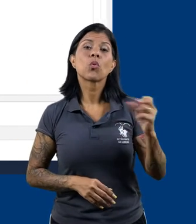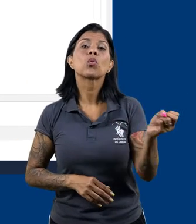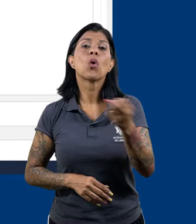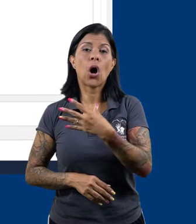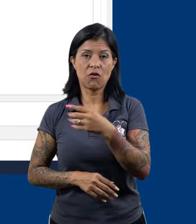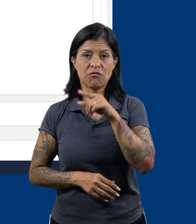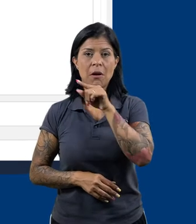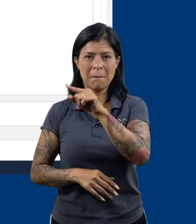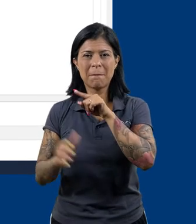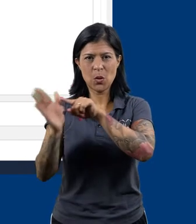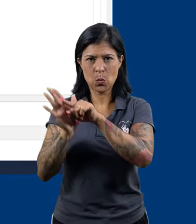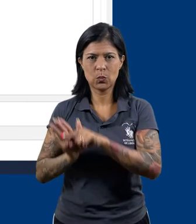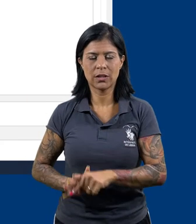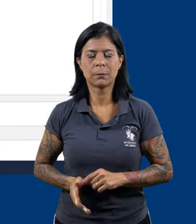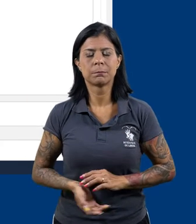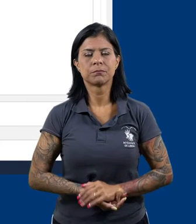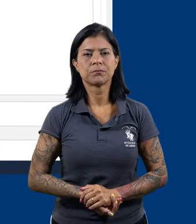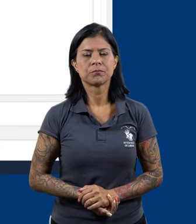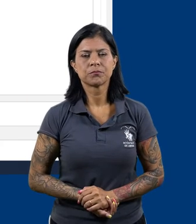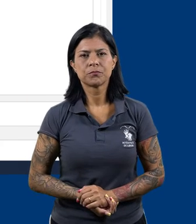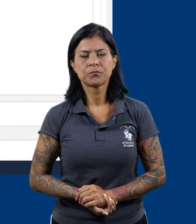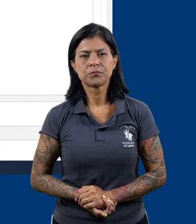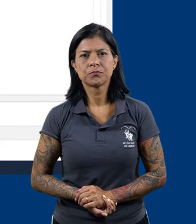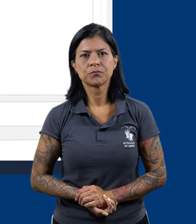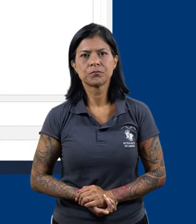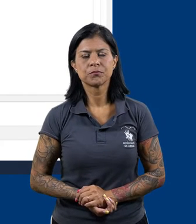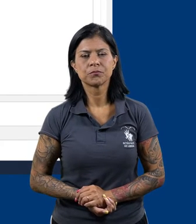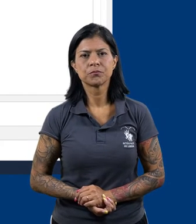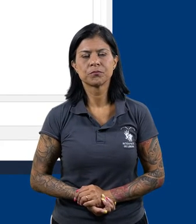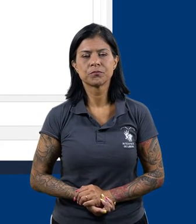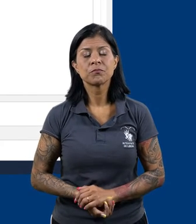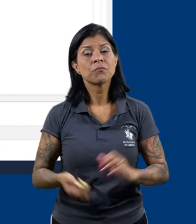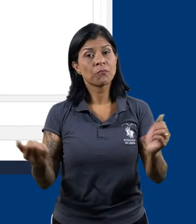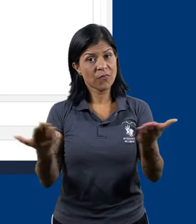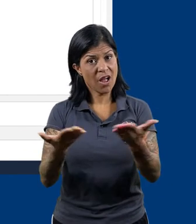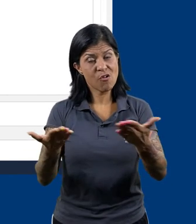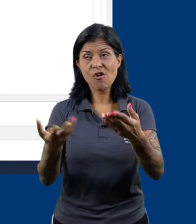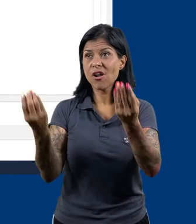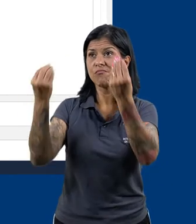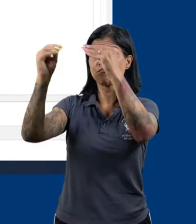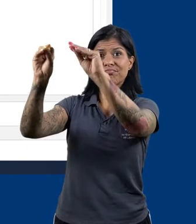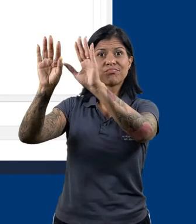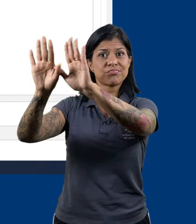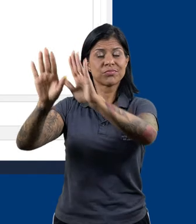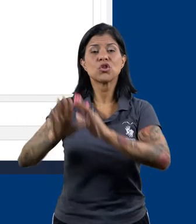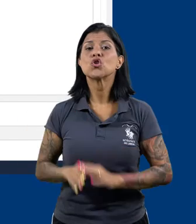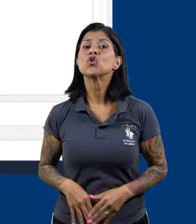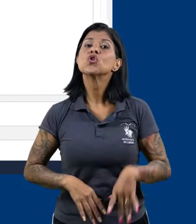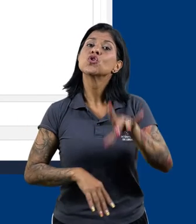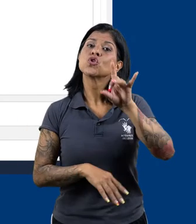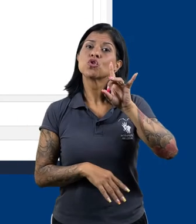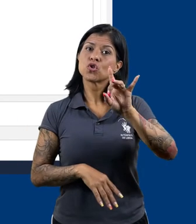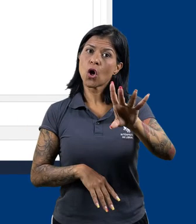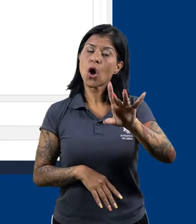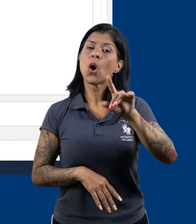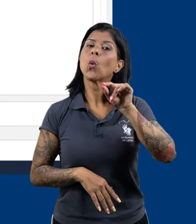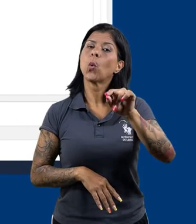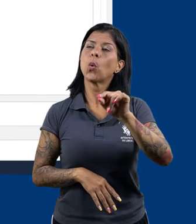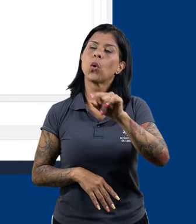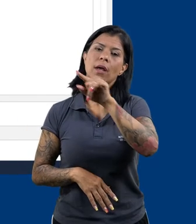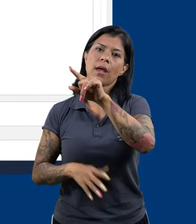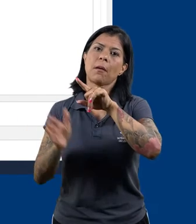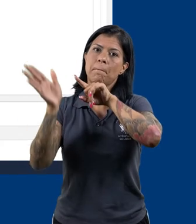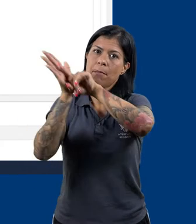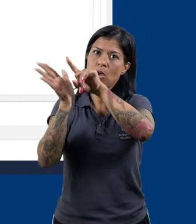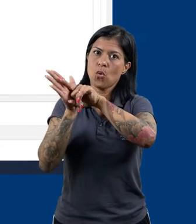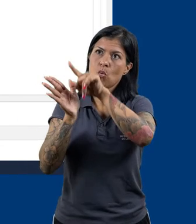para nova atividade do tipo questionário. E agora, esta questão está disponível apenas